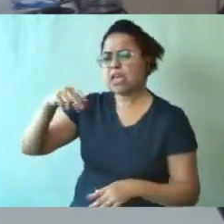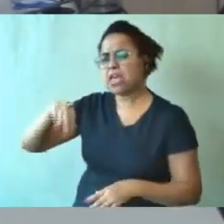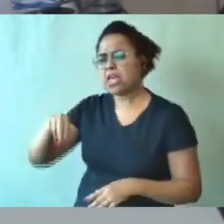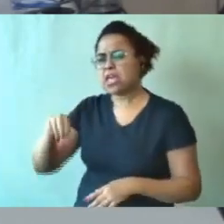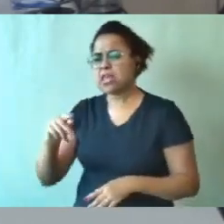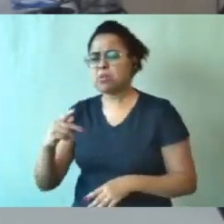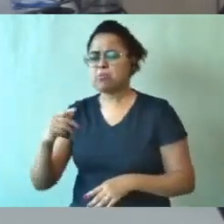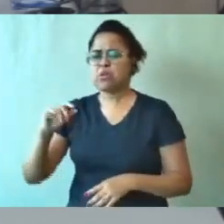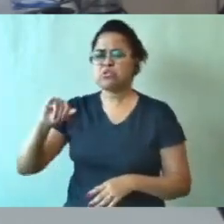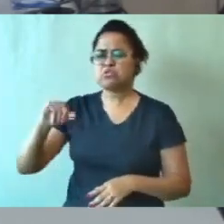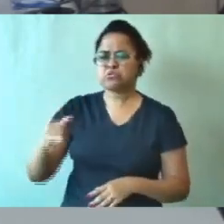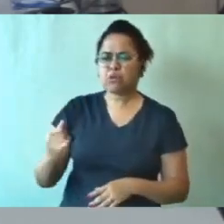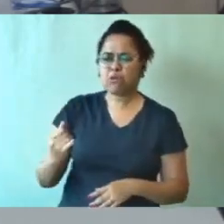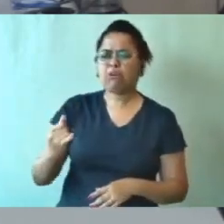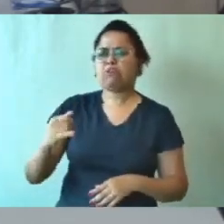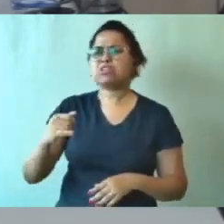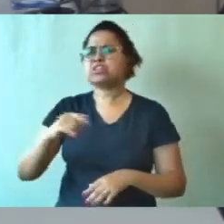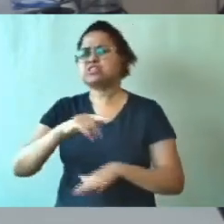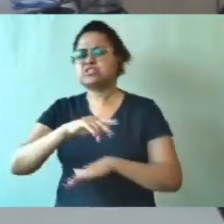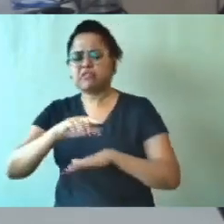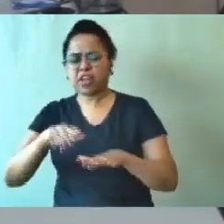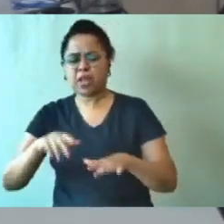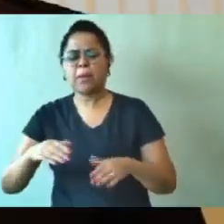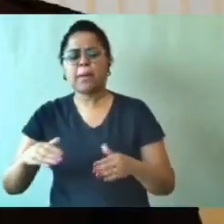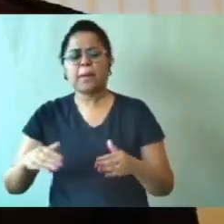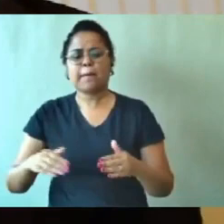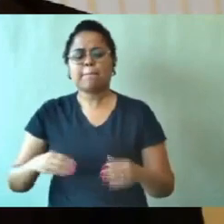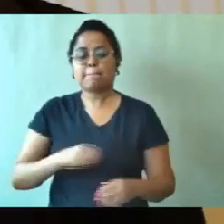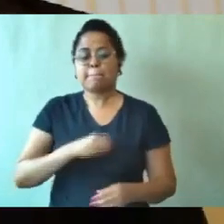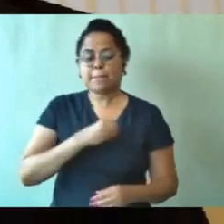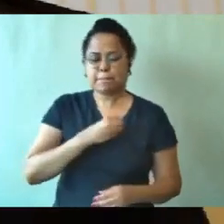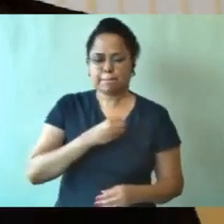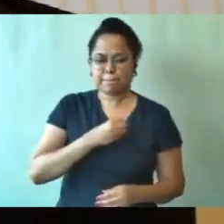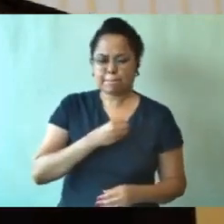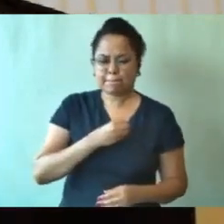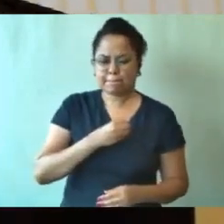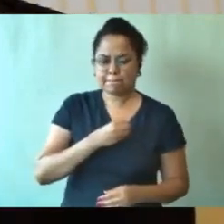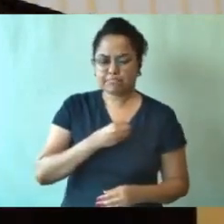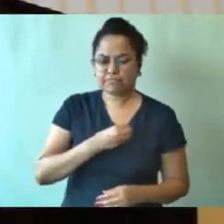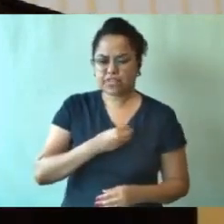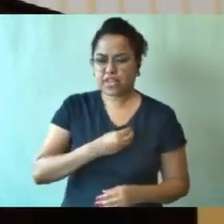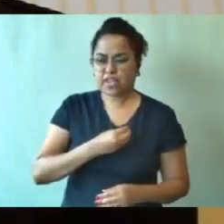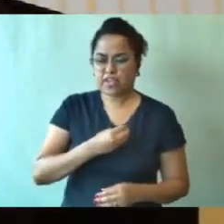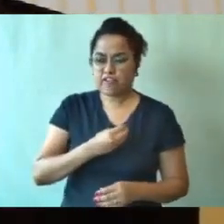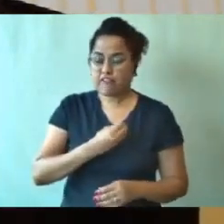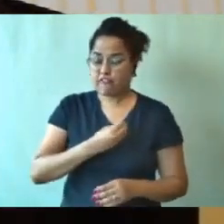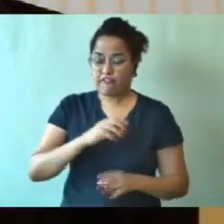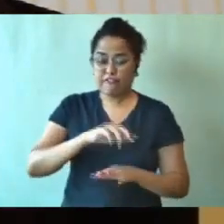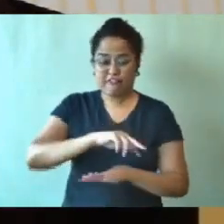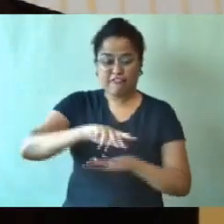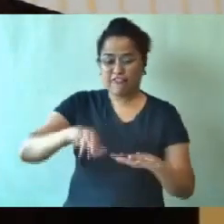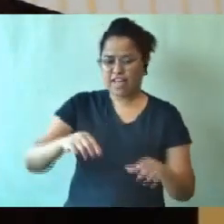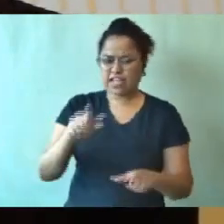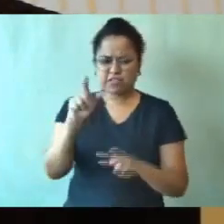acordo. Ok? Não. Várias pessoas não. Pessoas jurídicas.